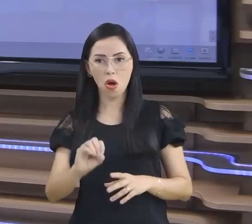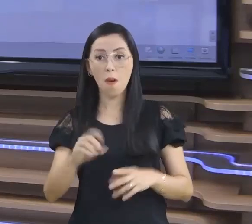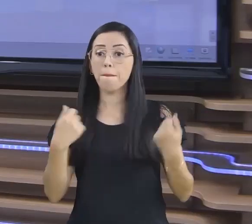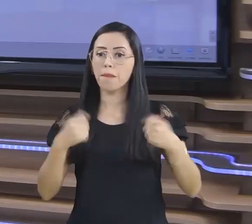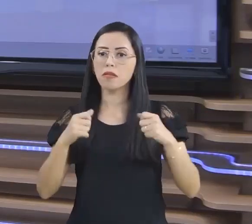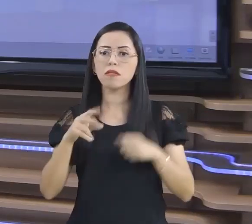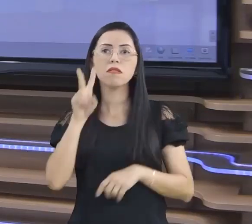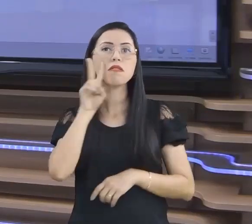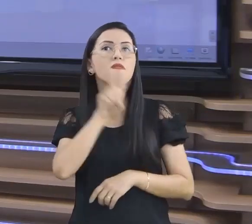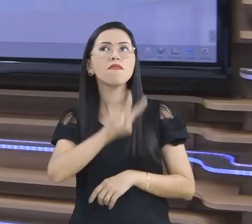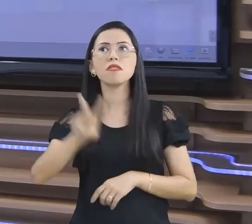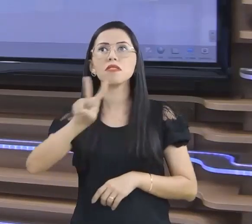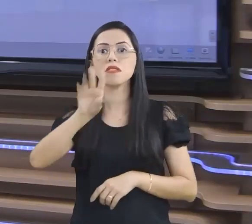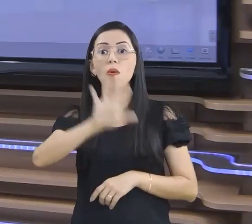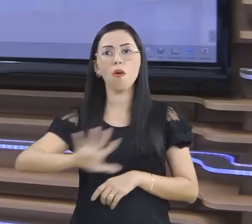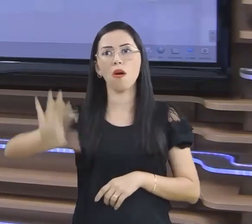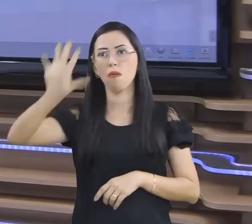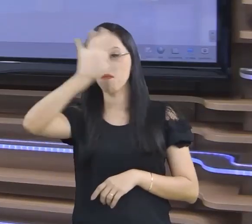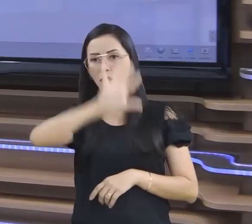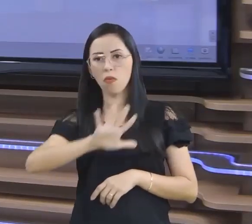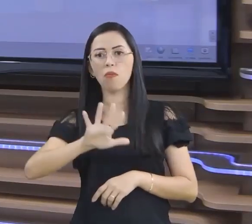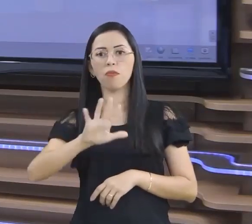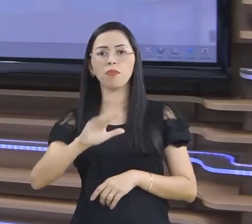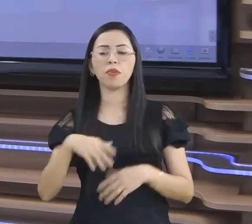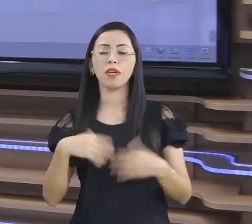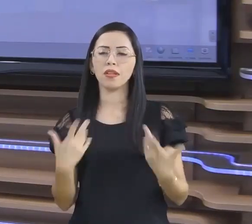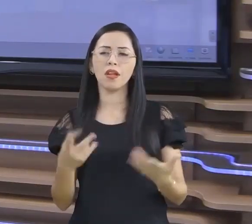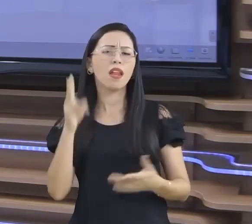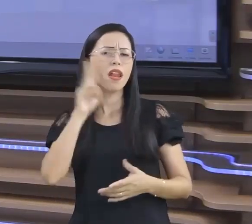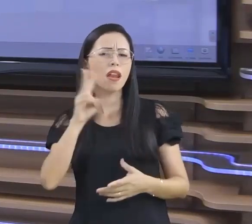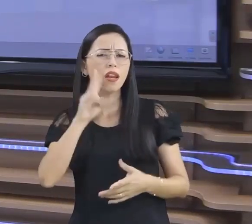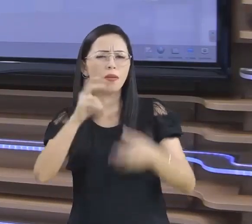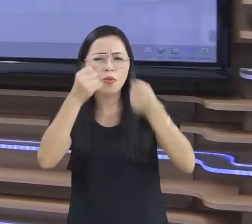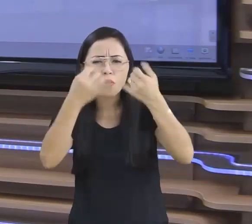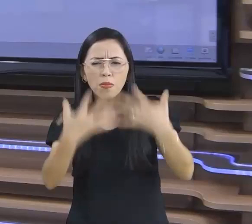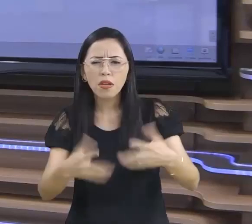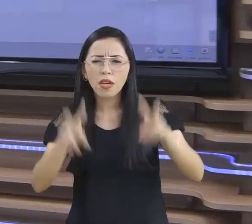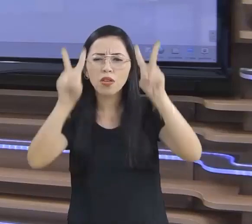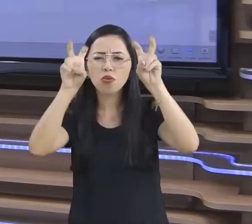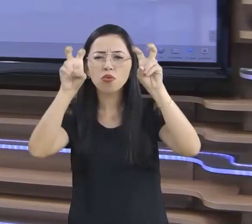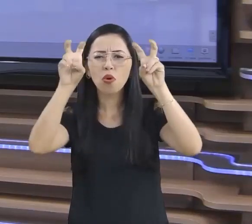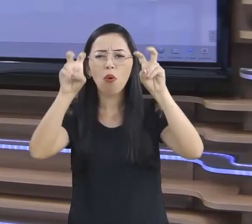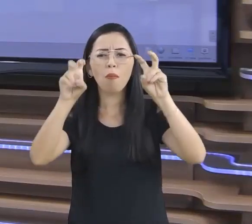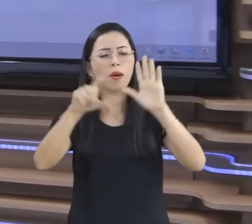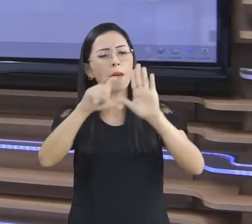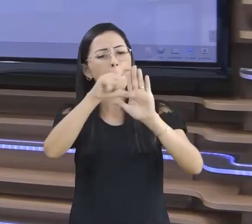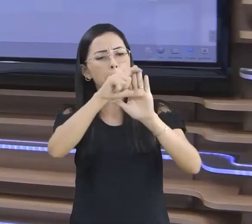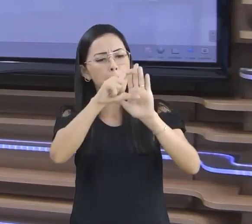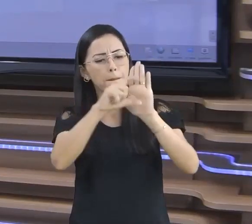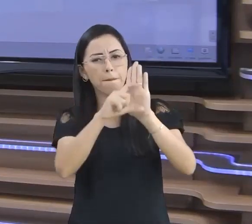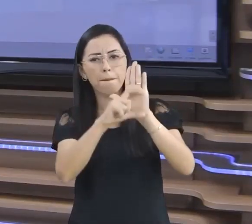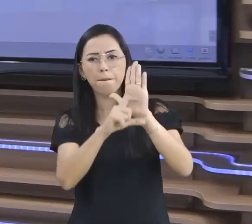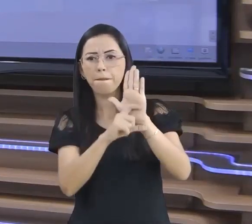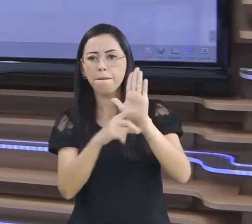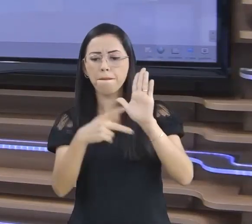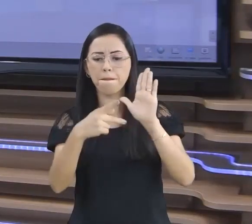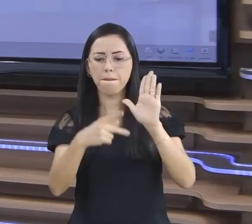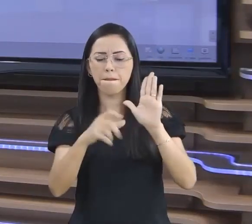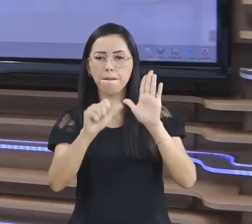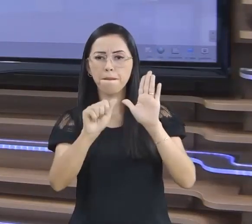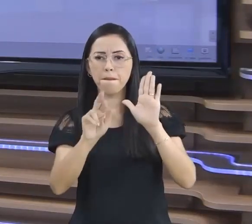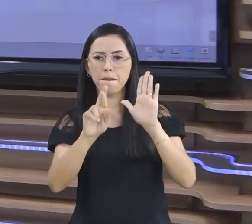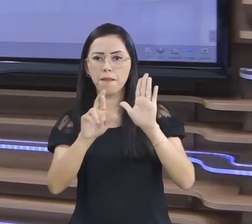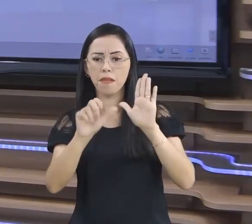falei para vocês sobre parágrafos? Quando eu for fazer assim, ó, parágrafos é um conjuntinho. Vamos, se a gente fosse